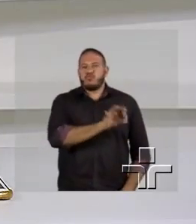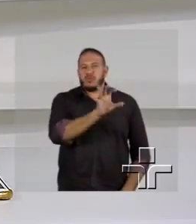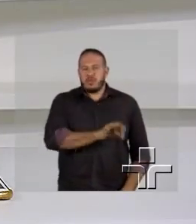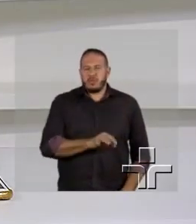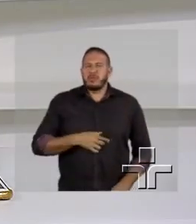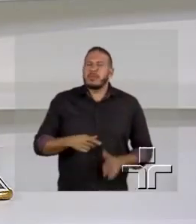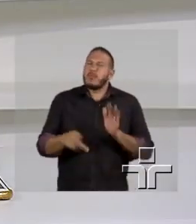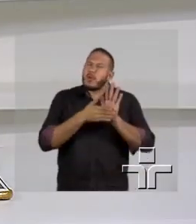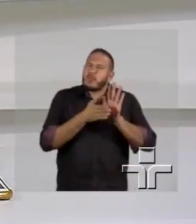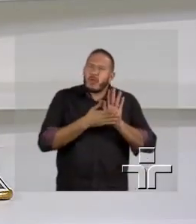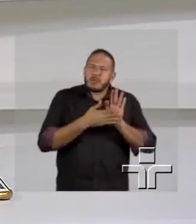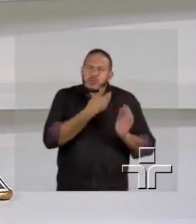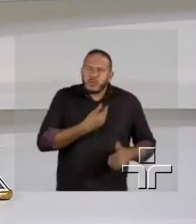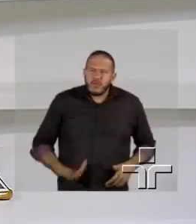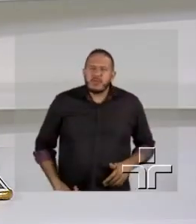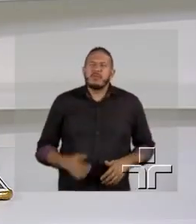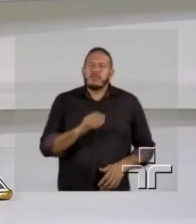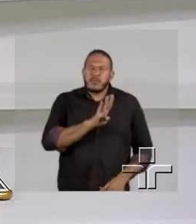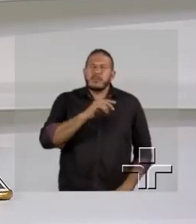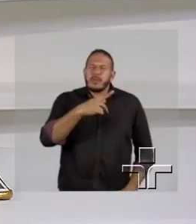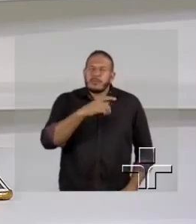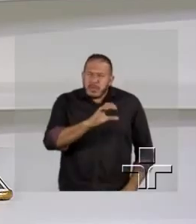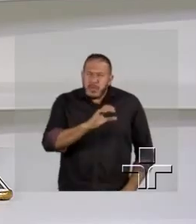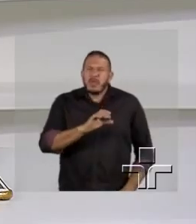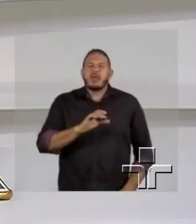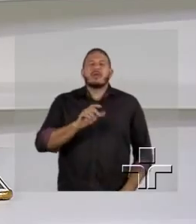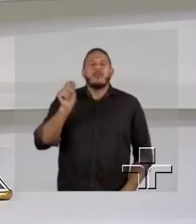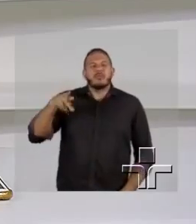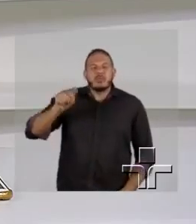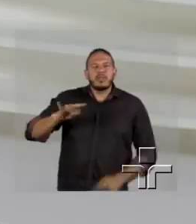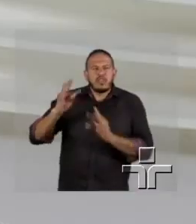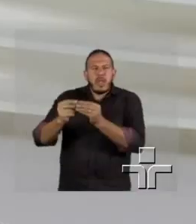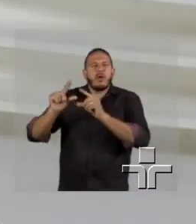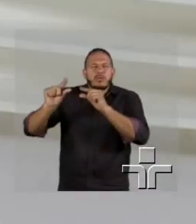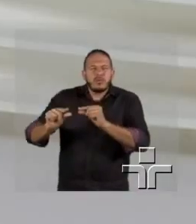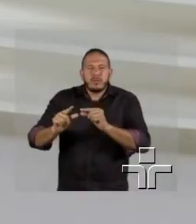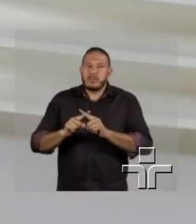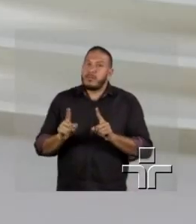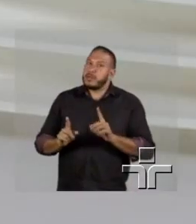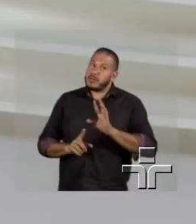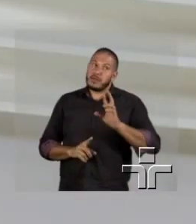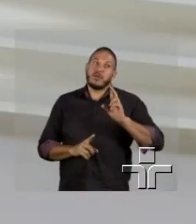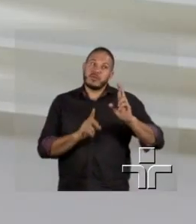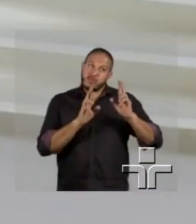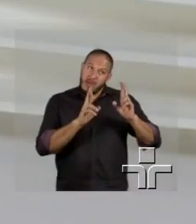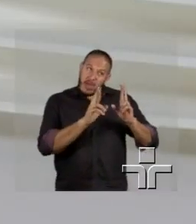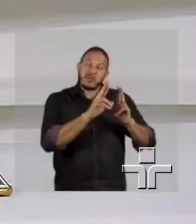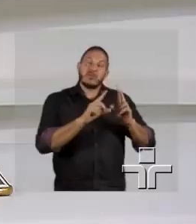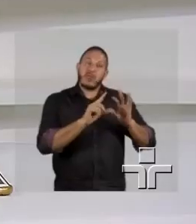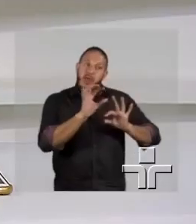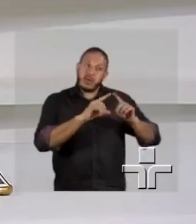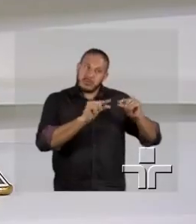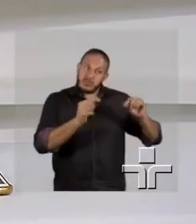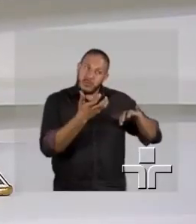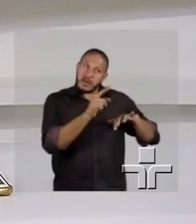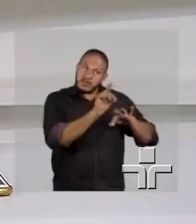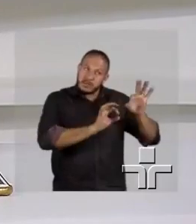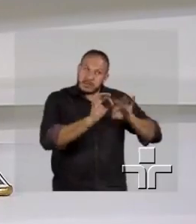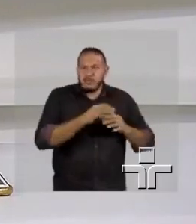nenhuma questão de política pública, de uma agenda macro do país. Não, a política pública, por exemplo, bem estabelecida,